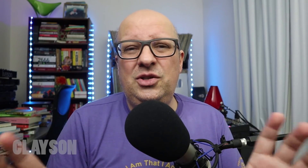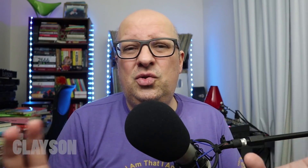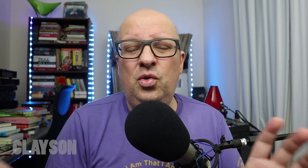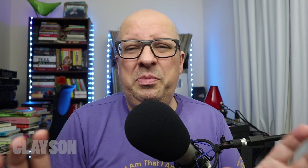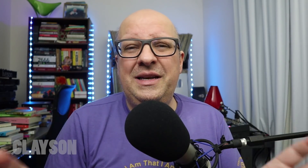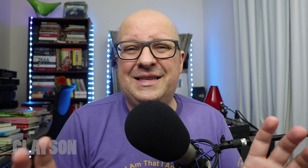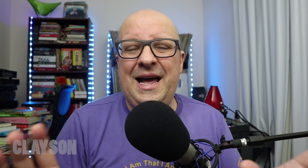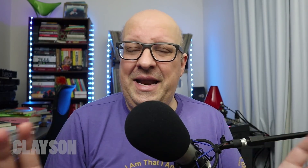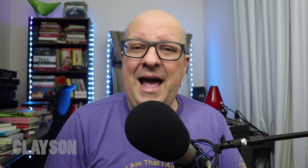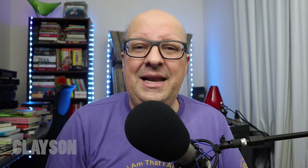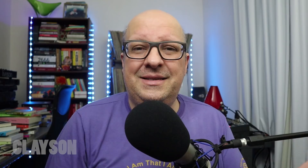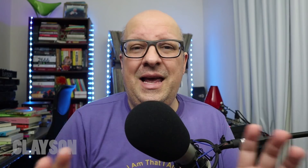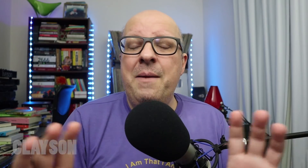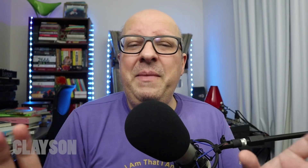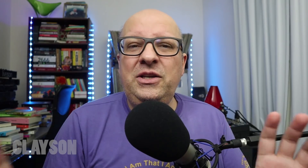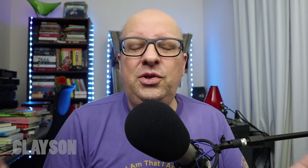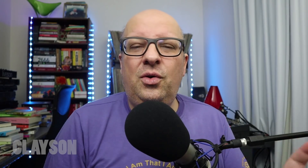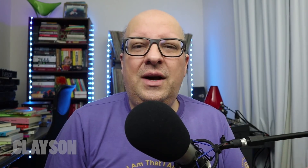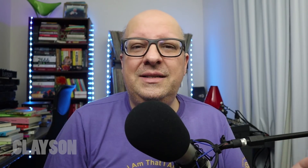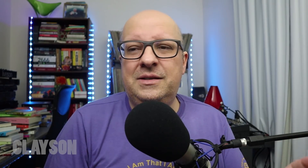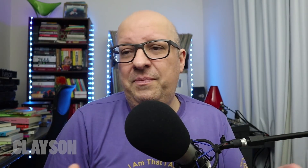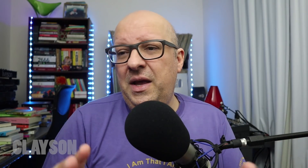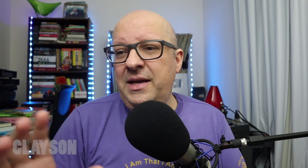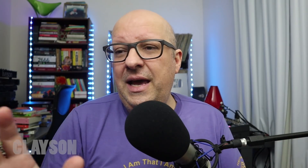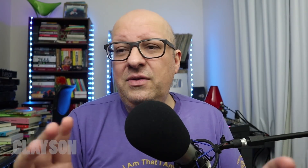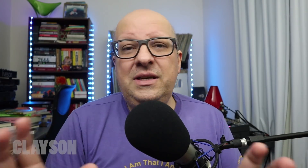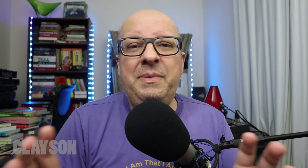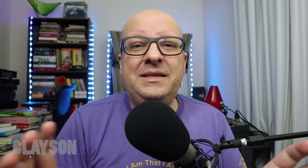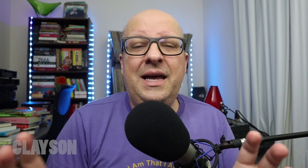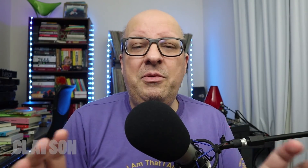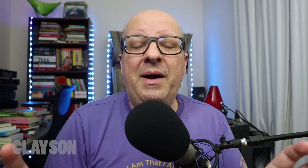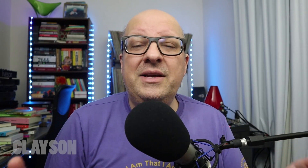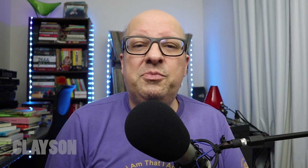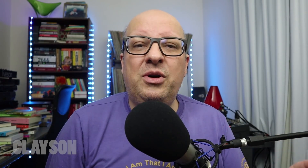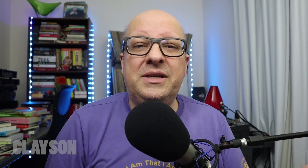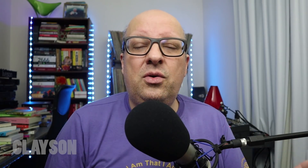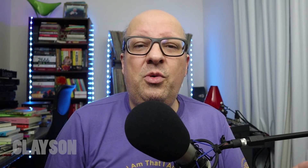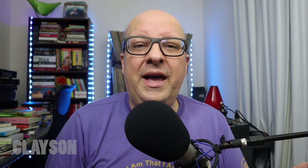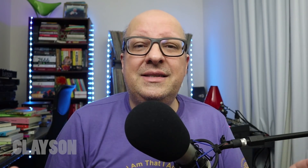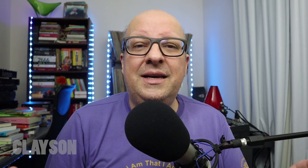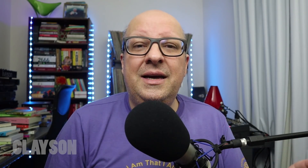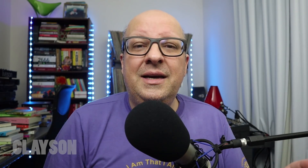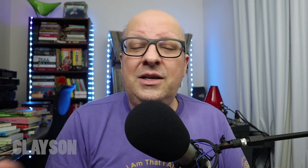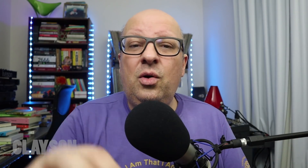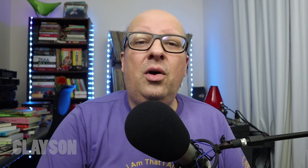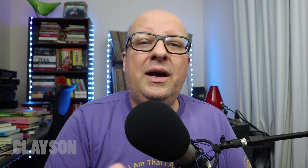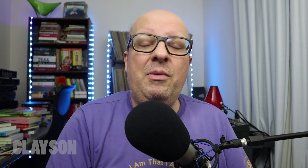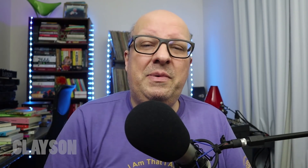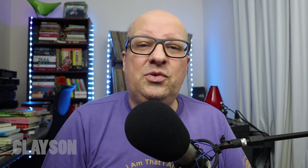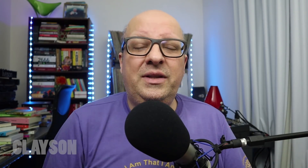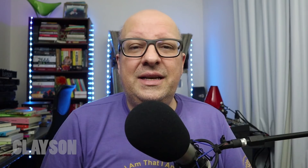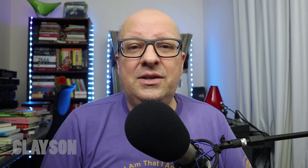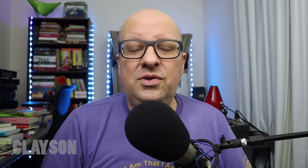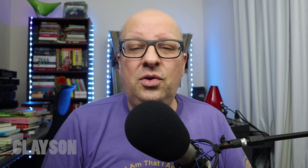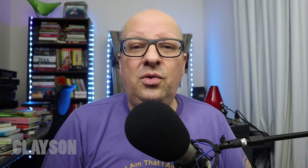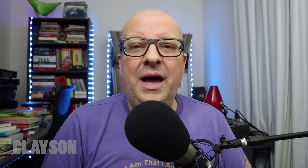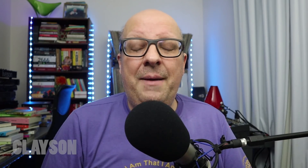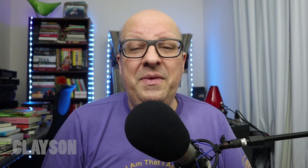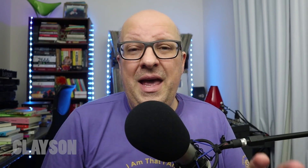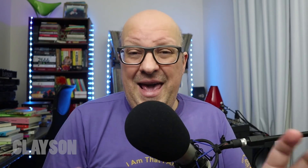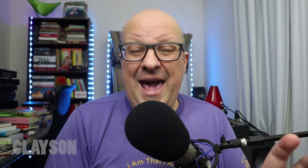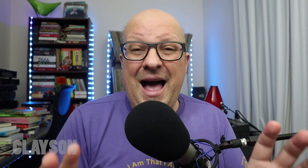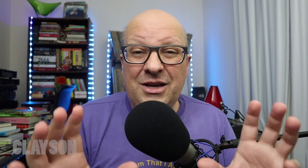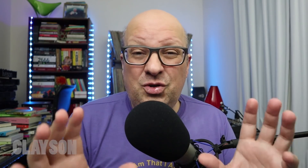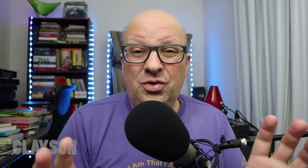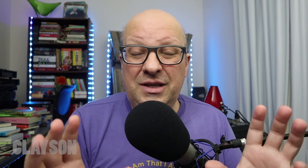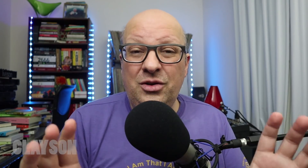indecisos estúpidas canalhas mentirosas E aí você percebe uma resposta como essa que coloca uma pessoa dessa